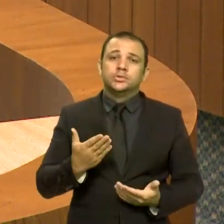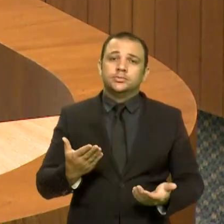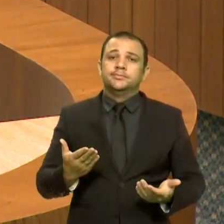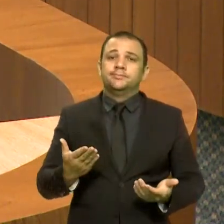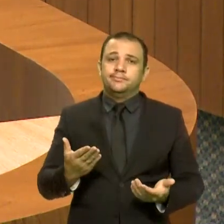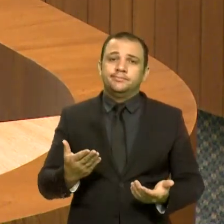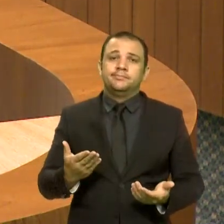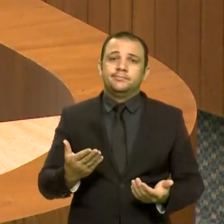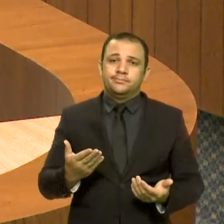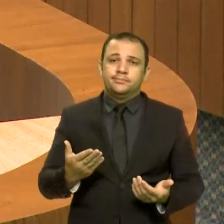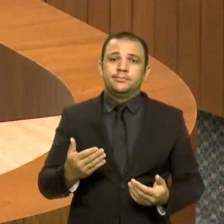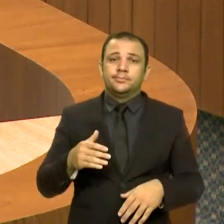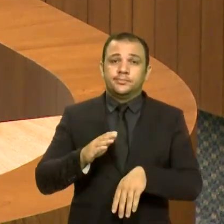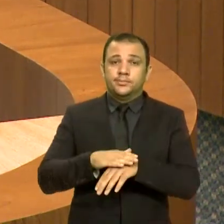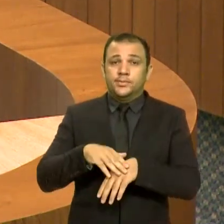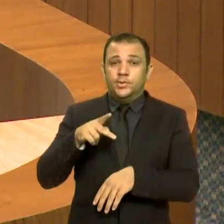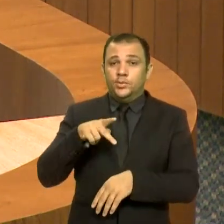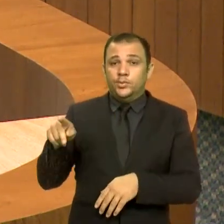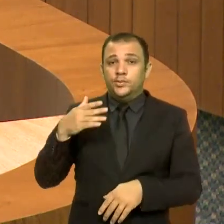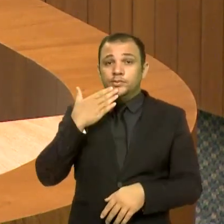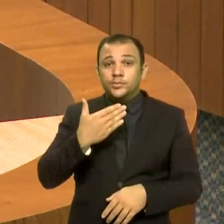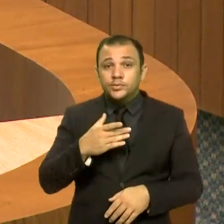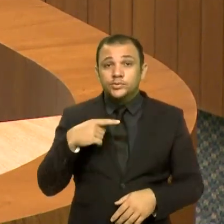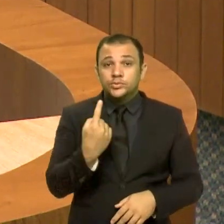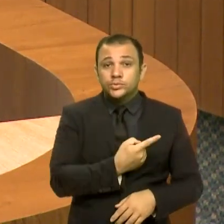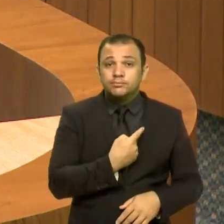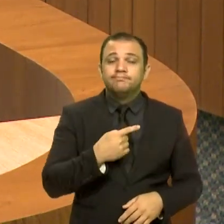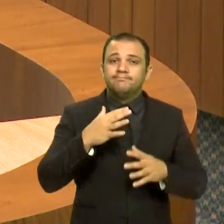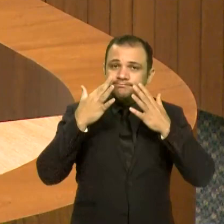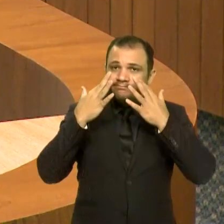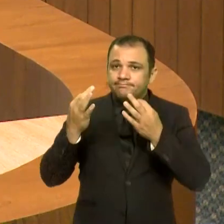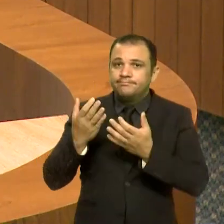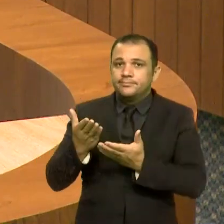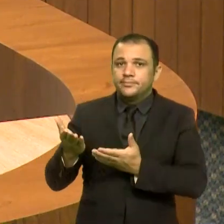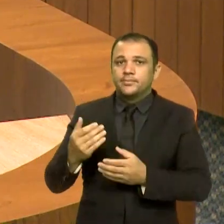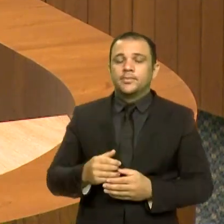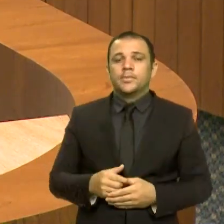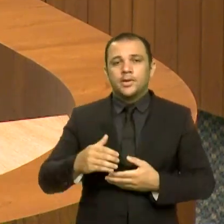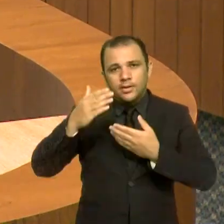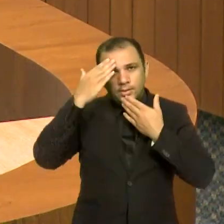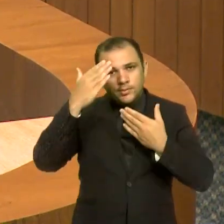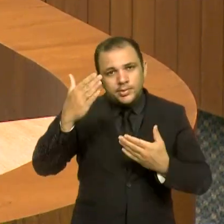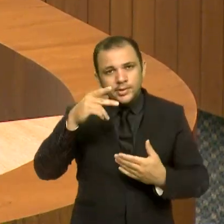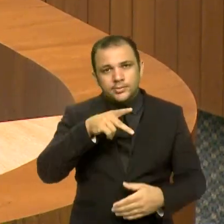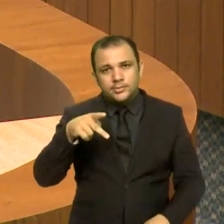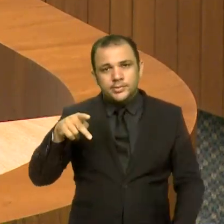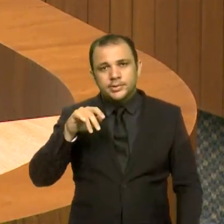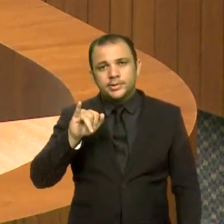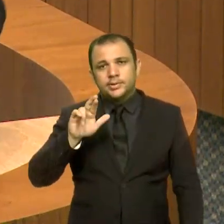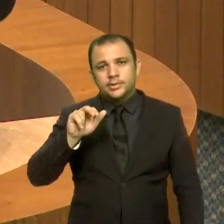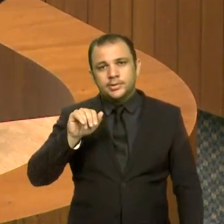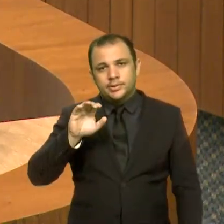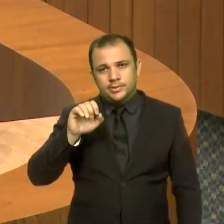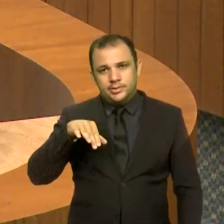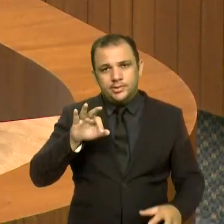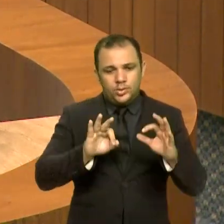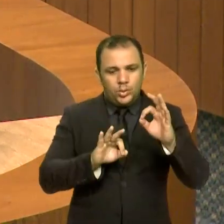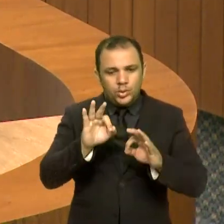atenciosos nesse pedido dos professores. Quero agradecer à presidente Iracema por ter conduzido todo esse